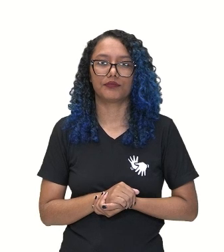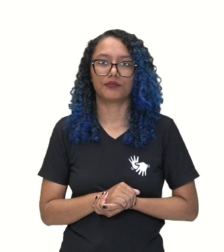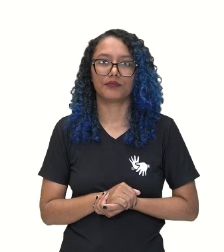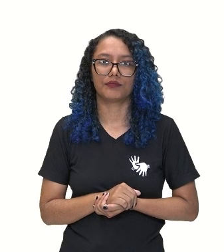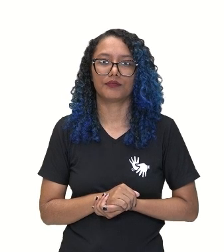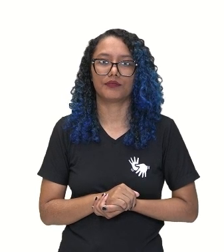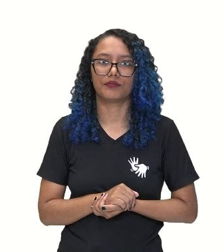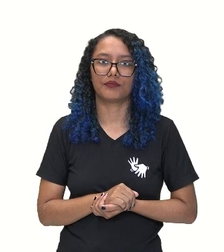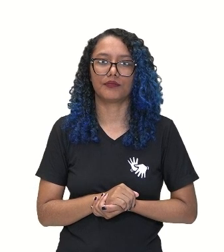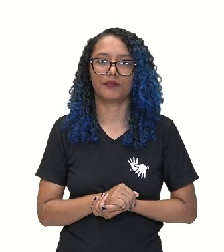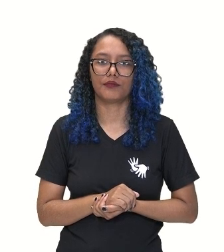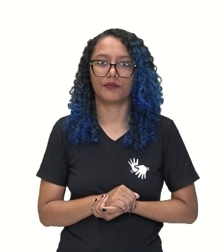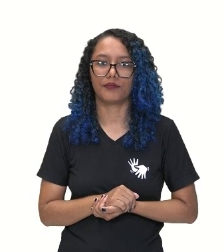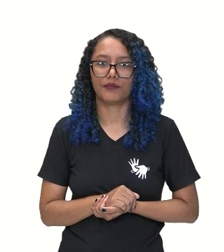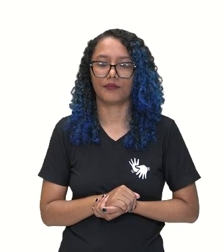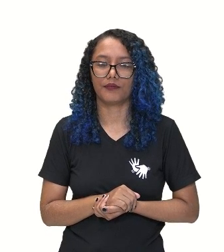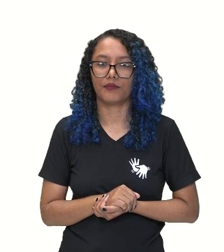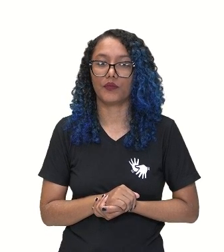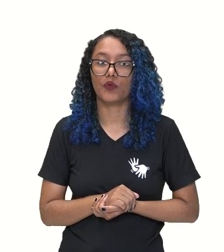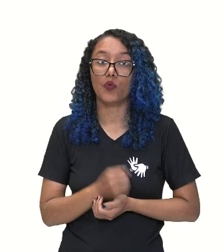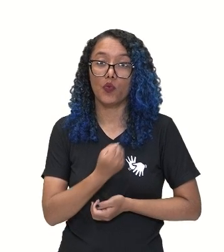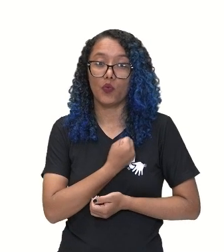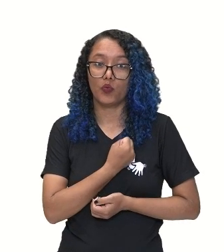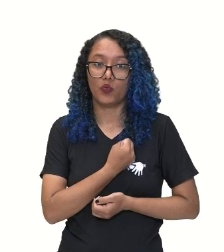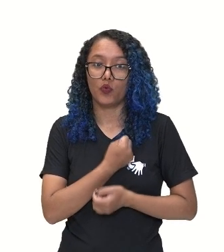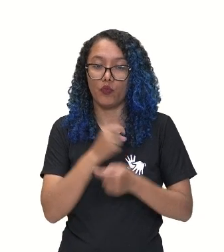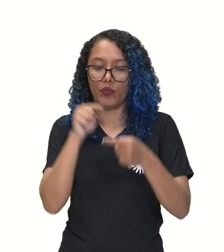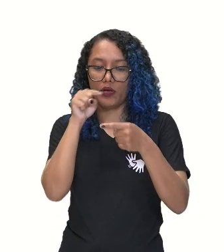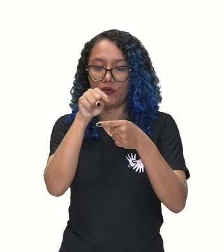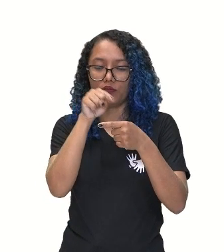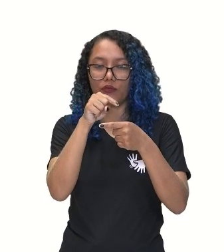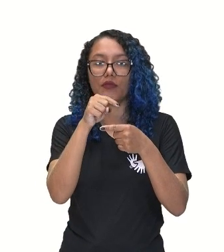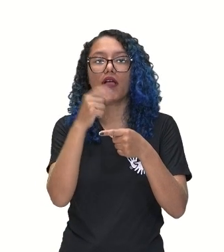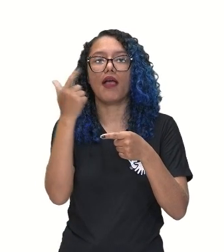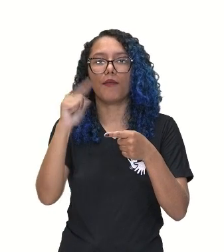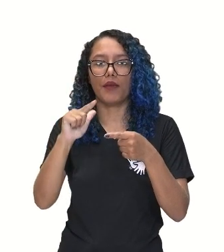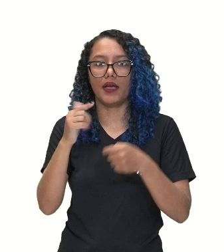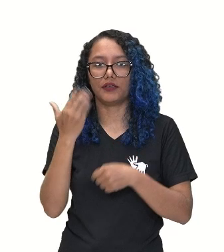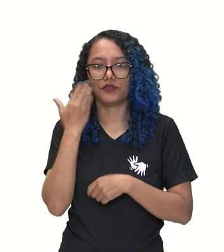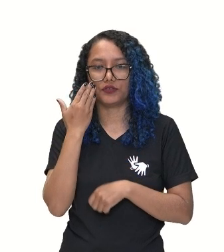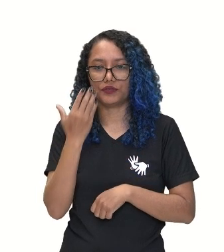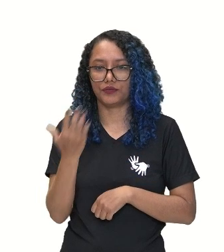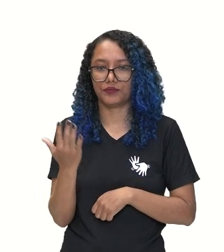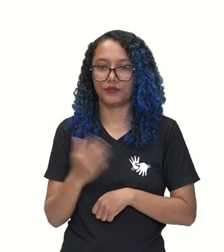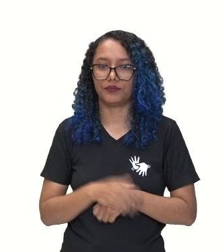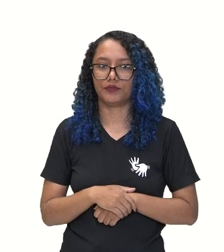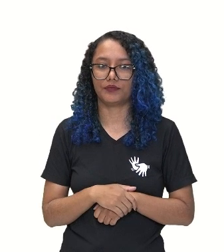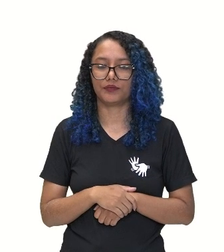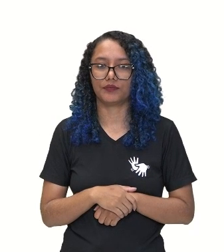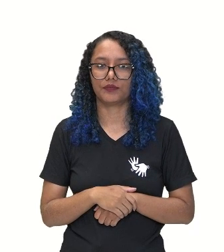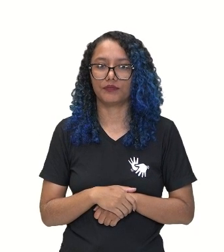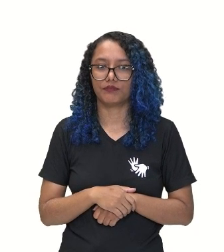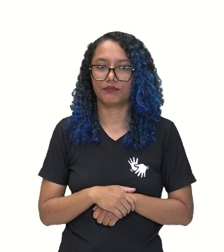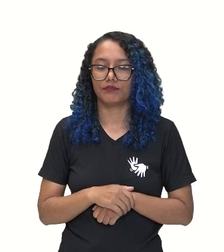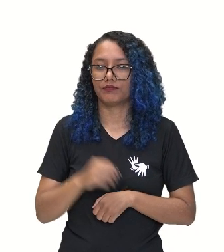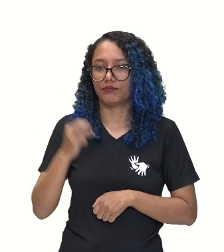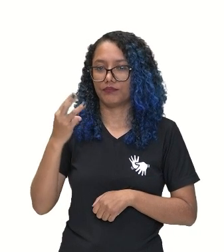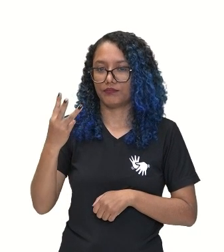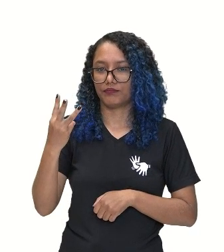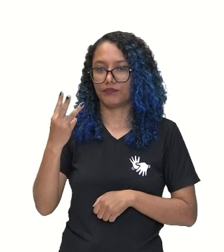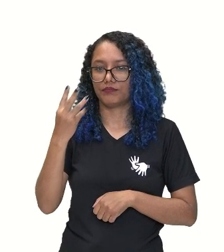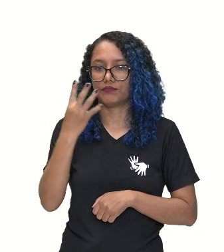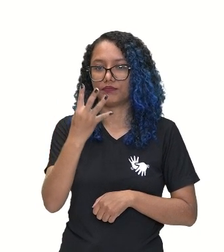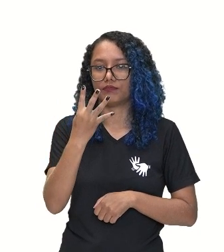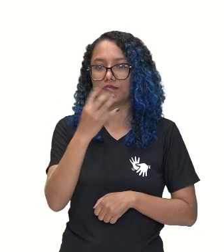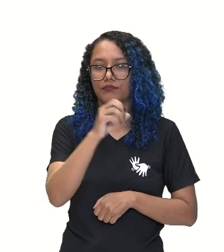decimal? Isso mesmo, repetir o 348. Qual é o segundo passo que você tem que